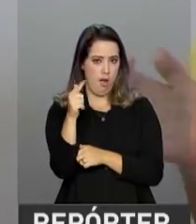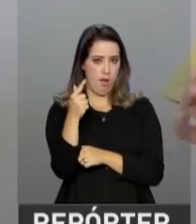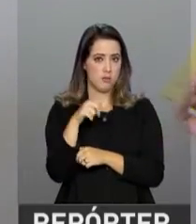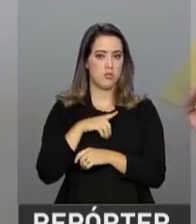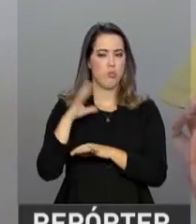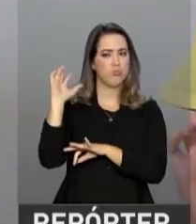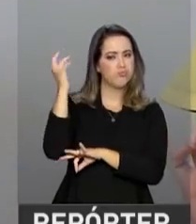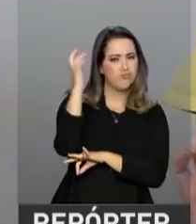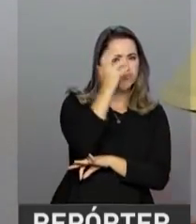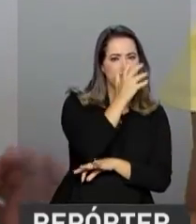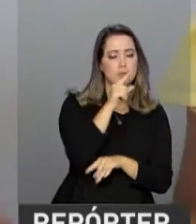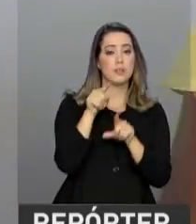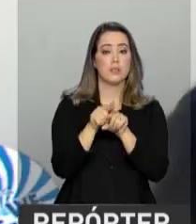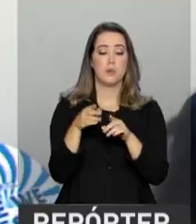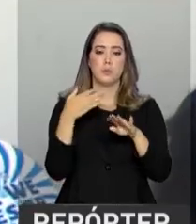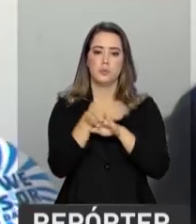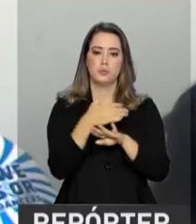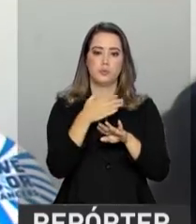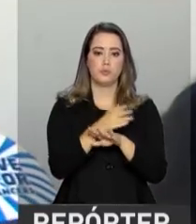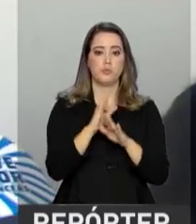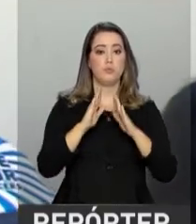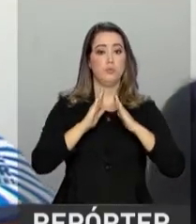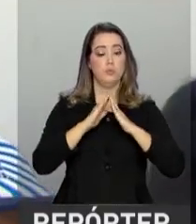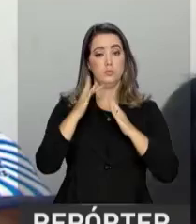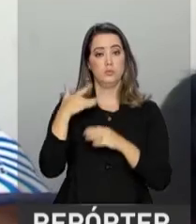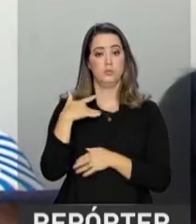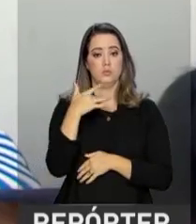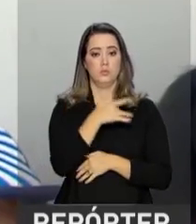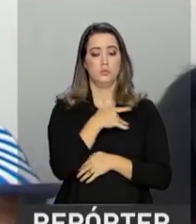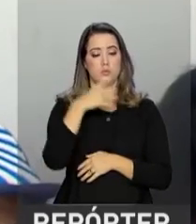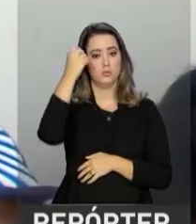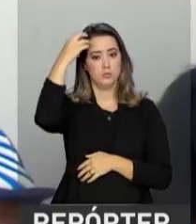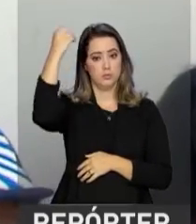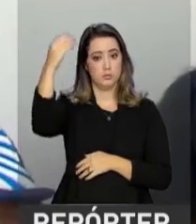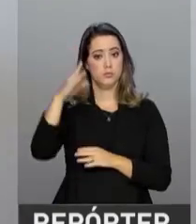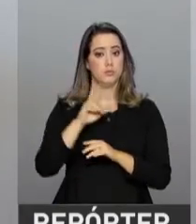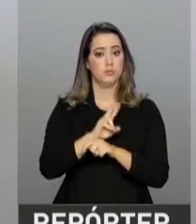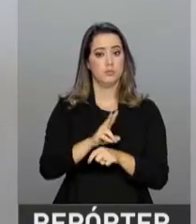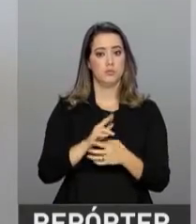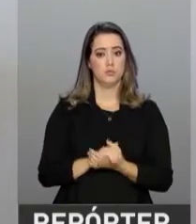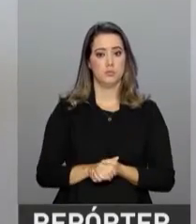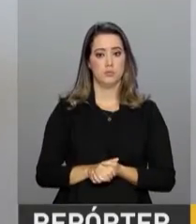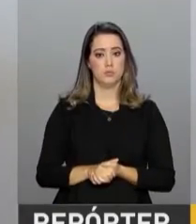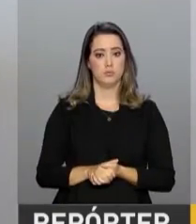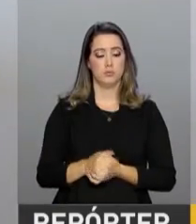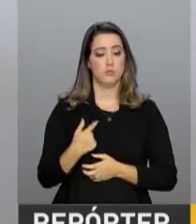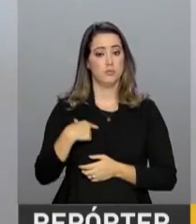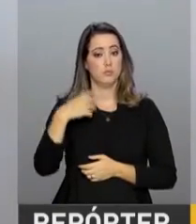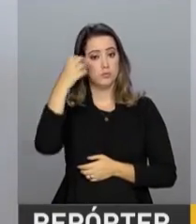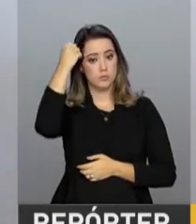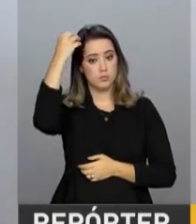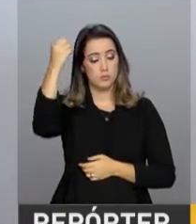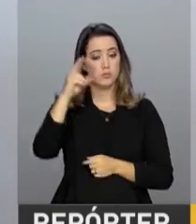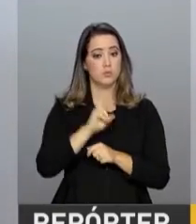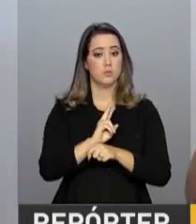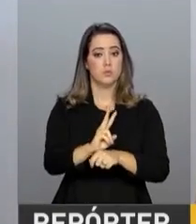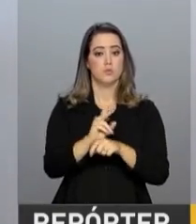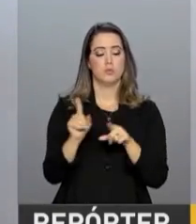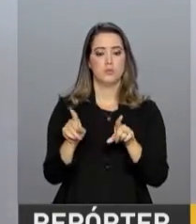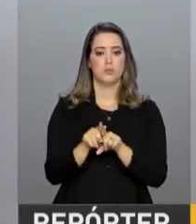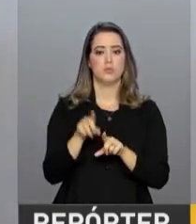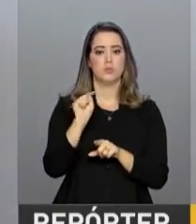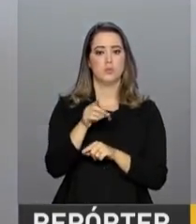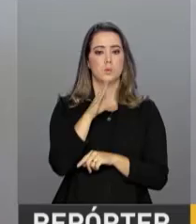posto de saúde da capital federal para se vacinar contra a febre amarela e viajar protegido. Eu estou viajando para a área de perigo, né?